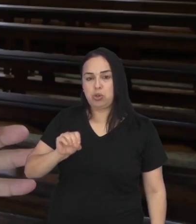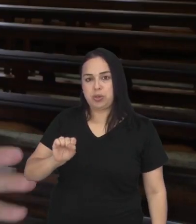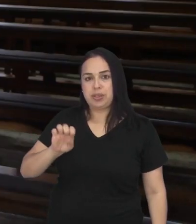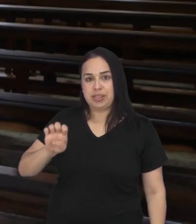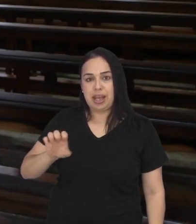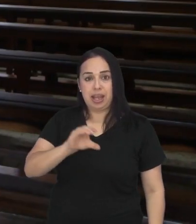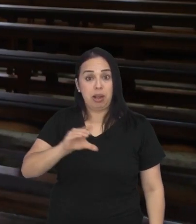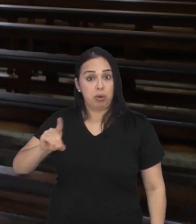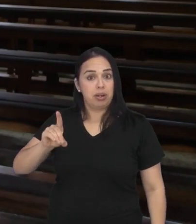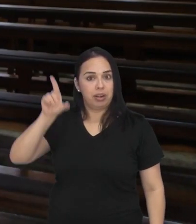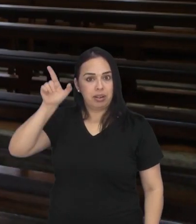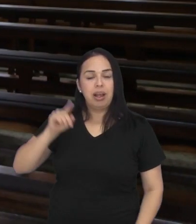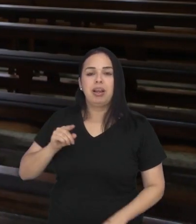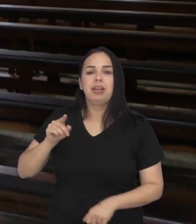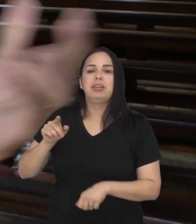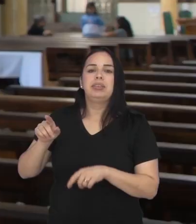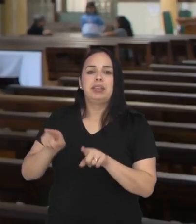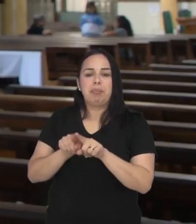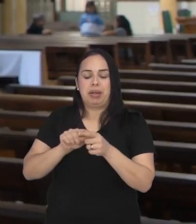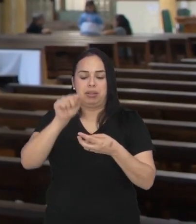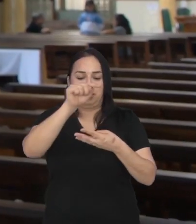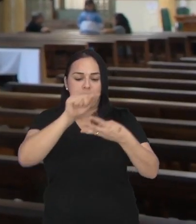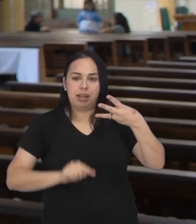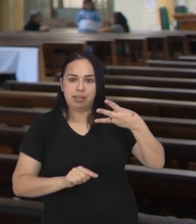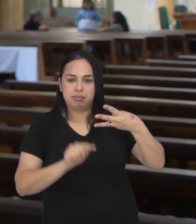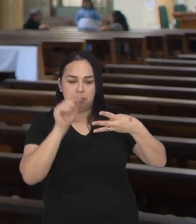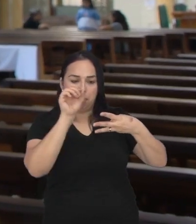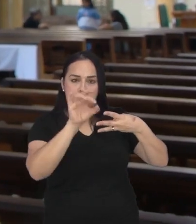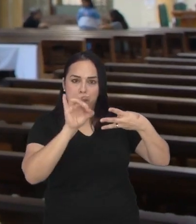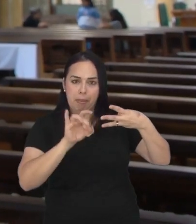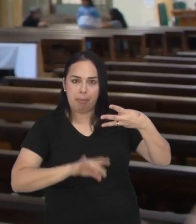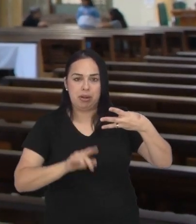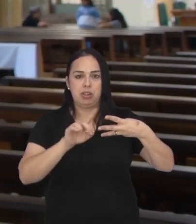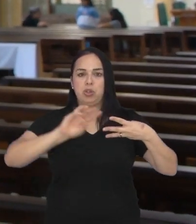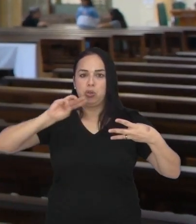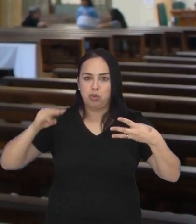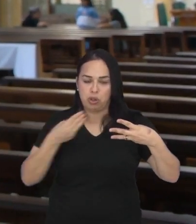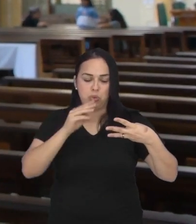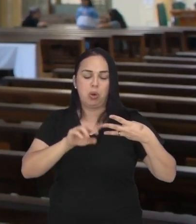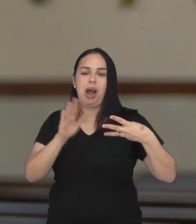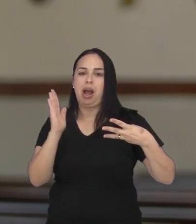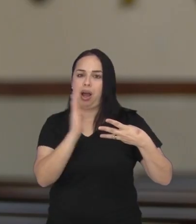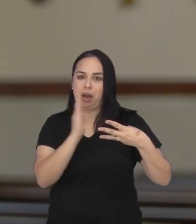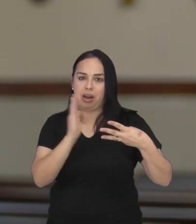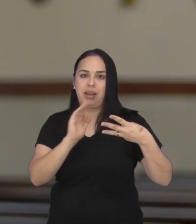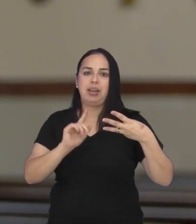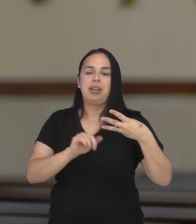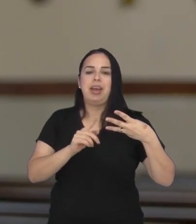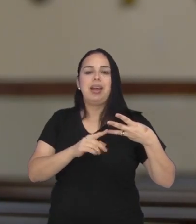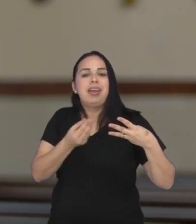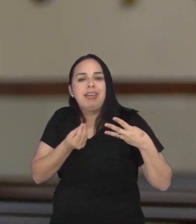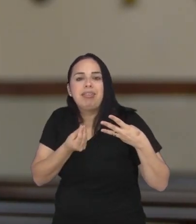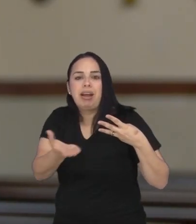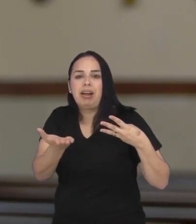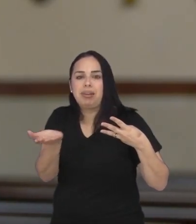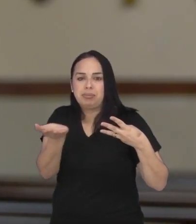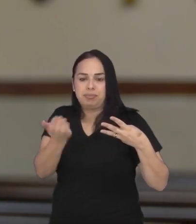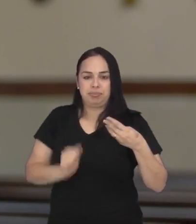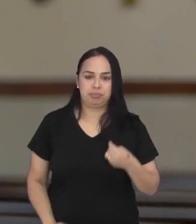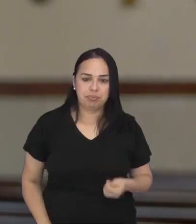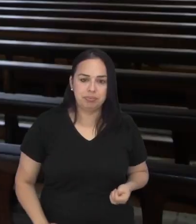bem. E vamos para mais um intervalo, mas já estaremos de volta para trazer novidades aqui da cidade e também da legislação